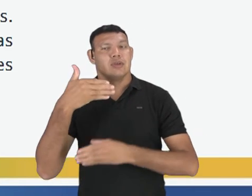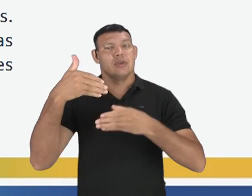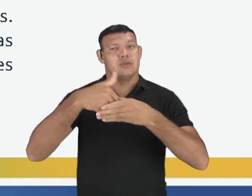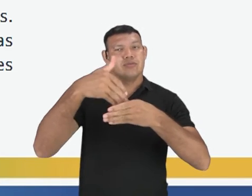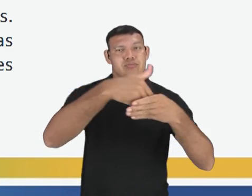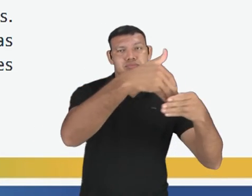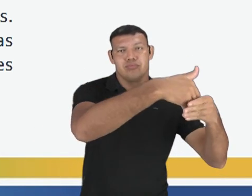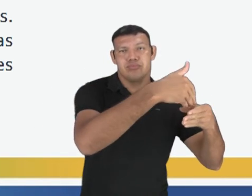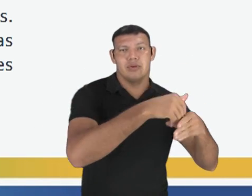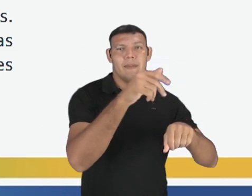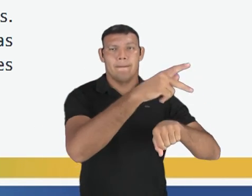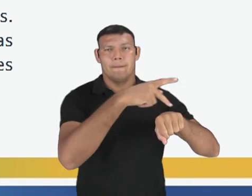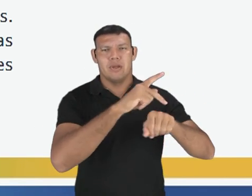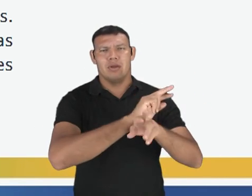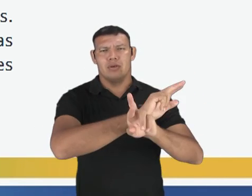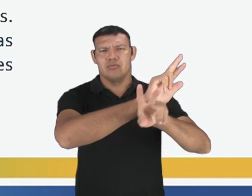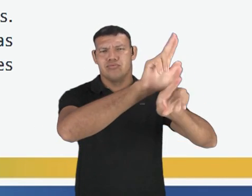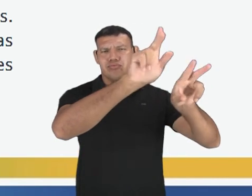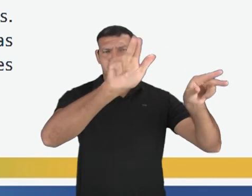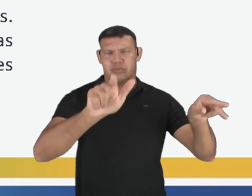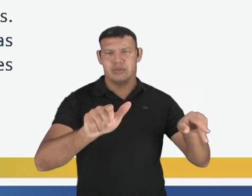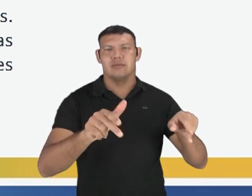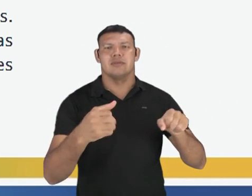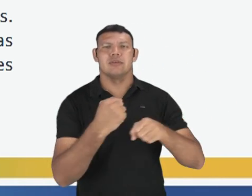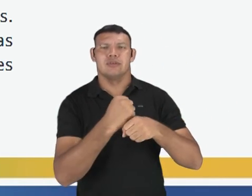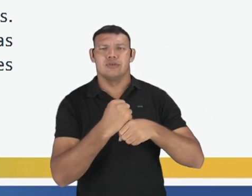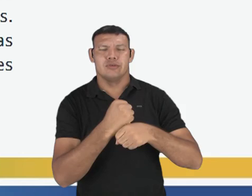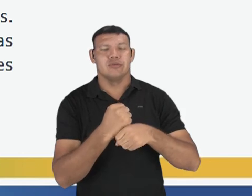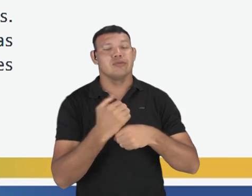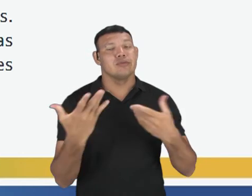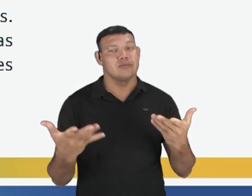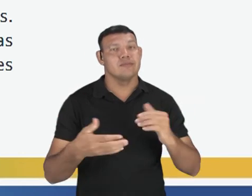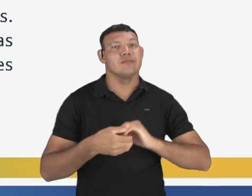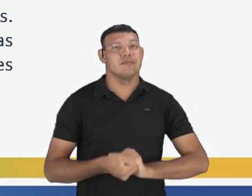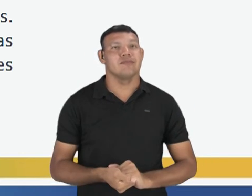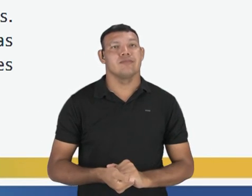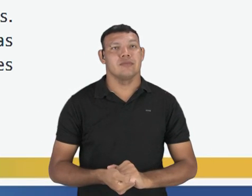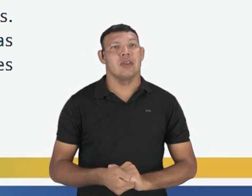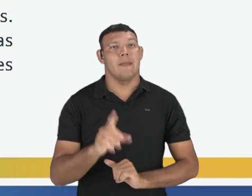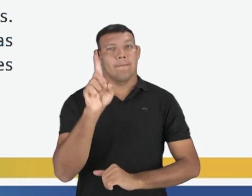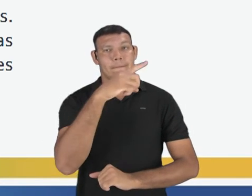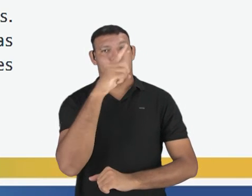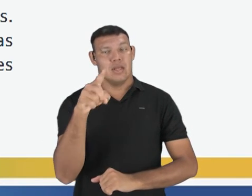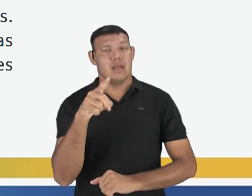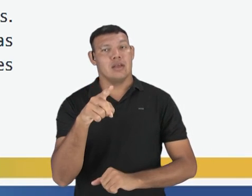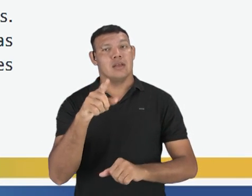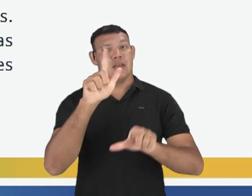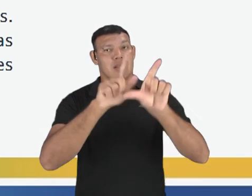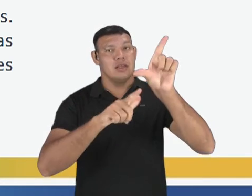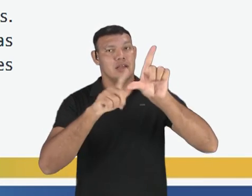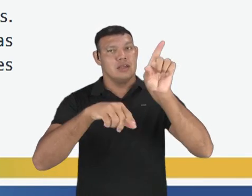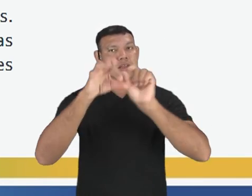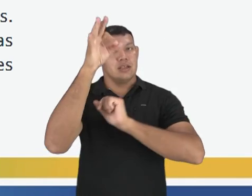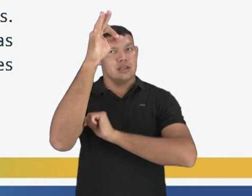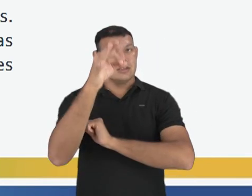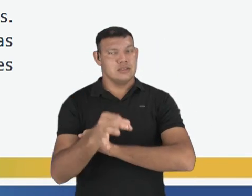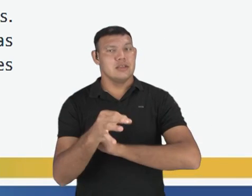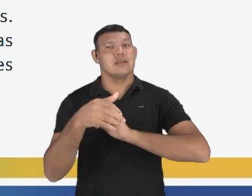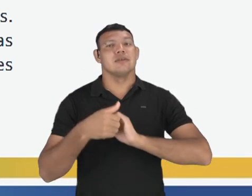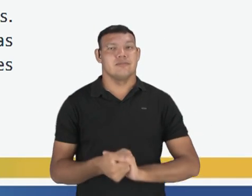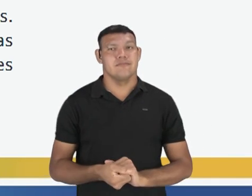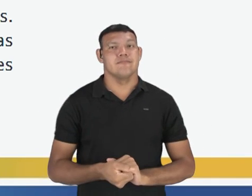diversos países nos últimos anos. Assinale a opção que apresenta corretamente as principais